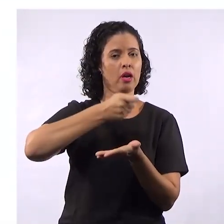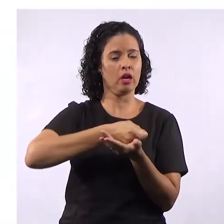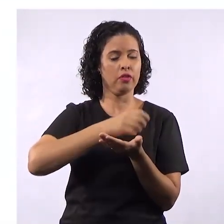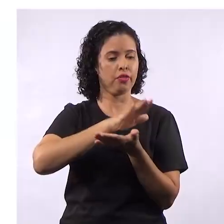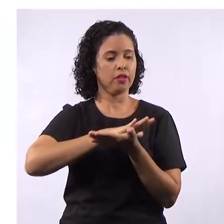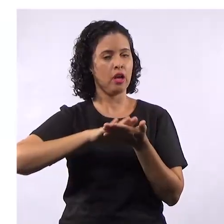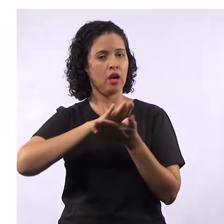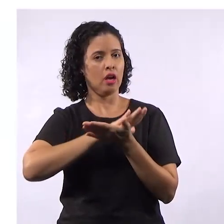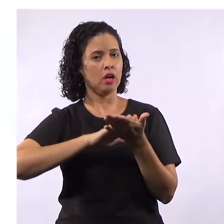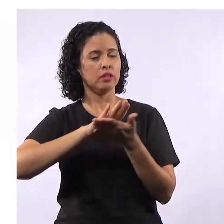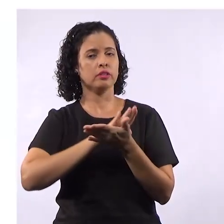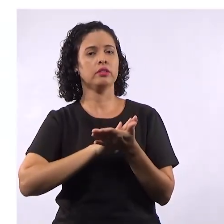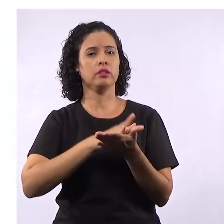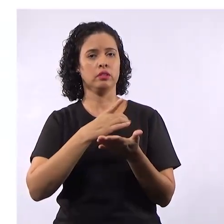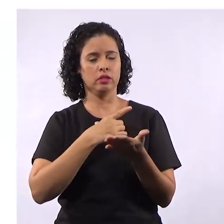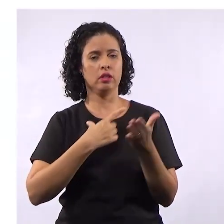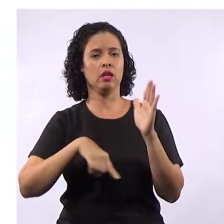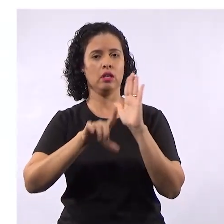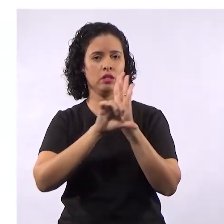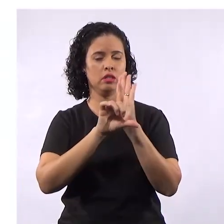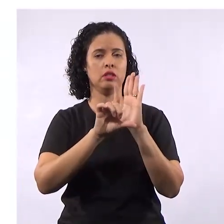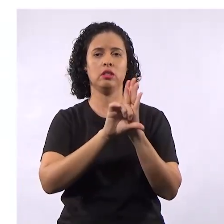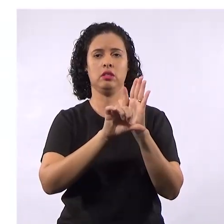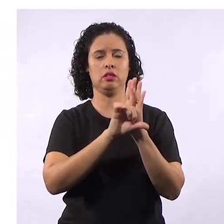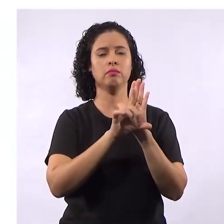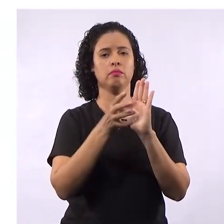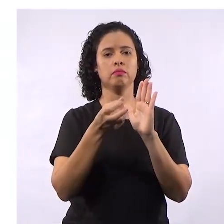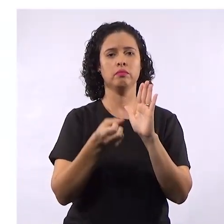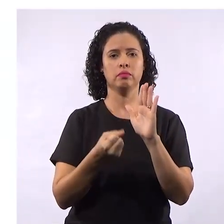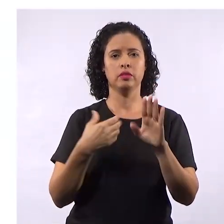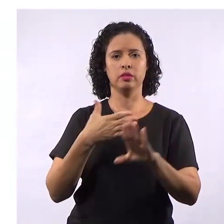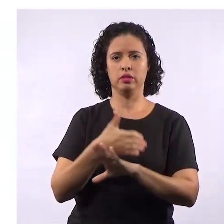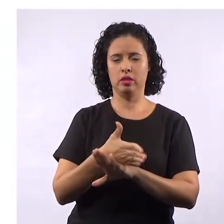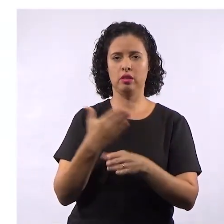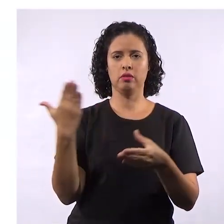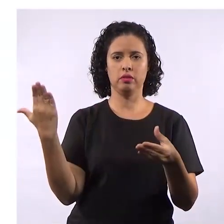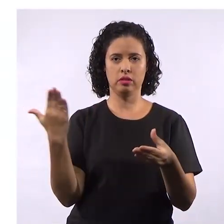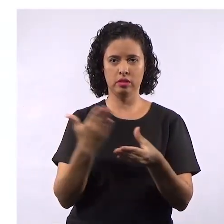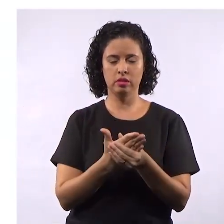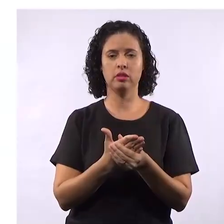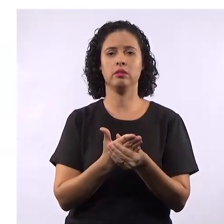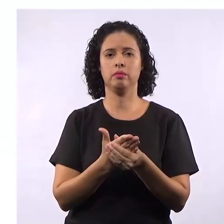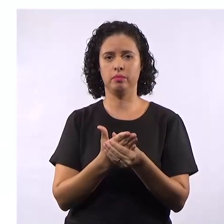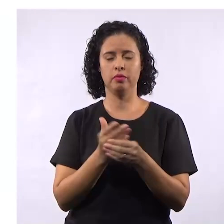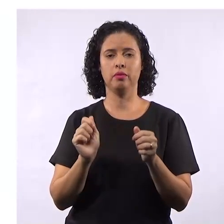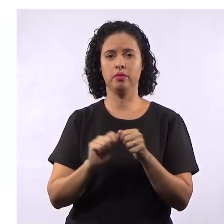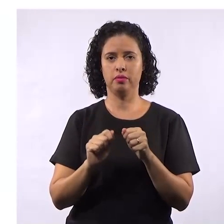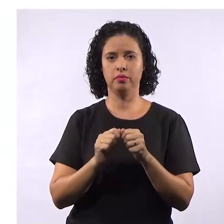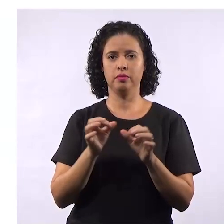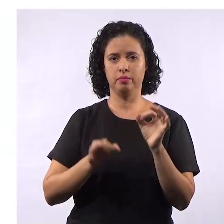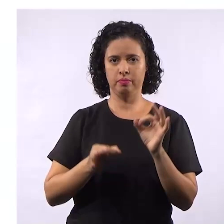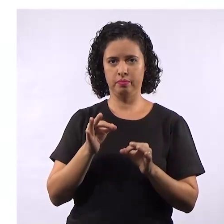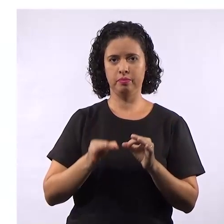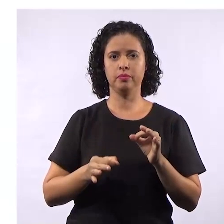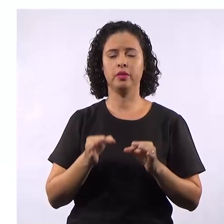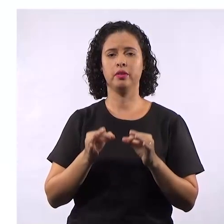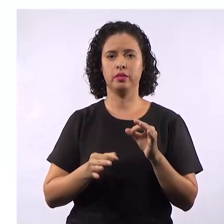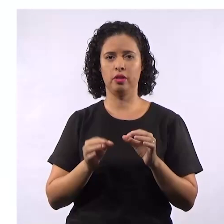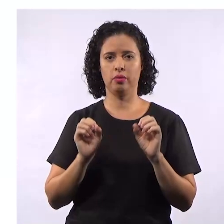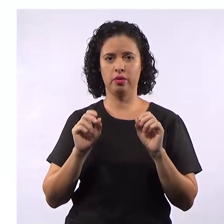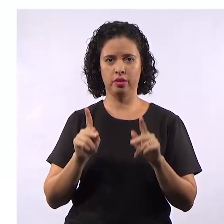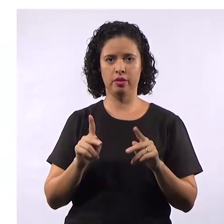vocês vão ver como é interessante essa questão aqui, se respirou, se não respirou. Imagina, tem um casal que